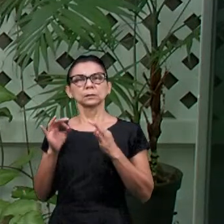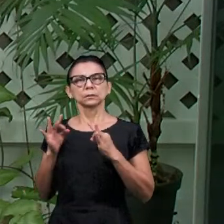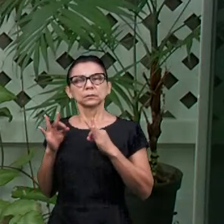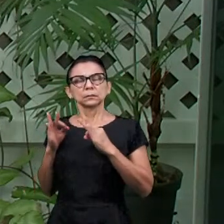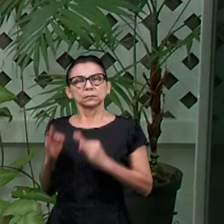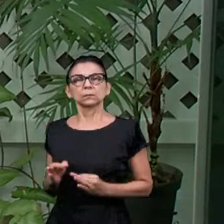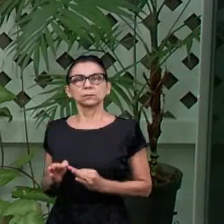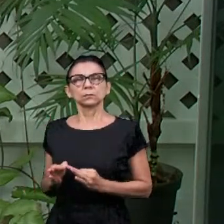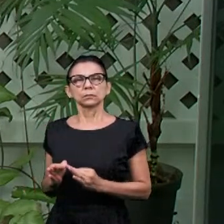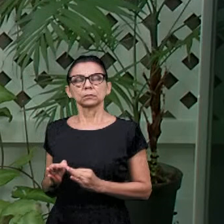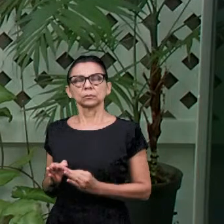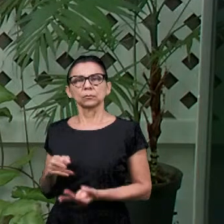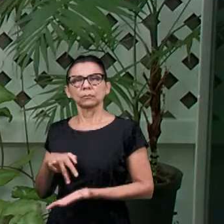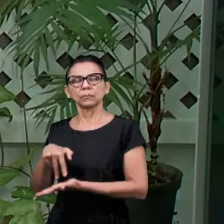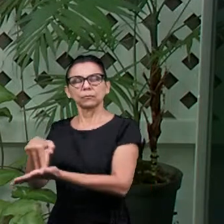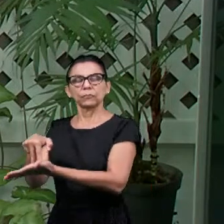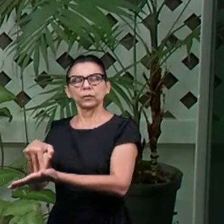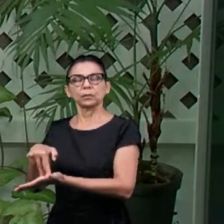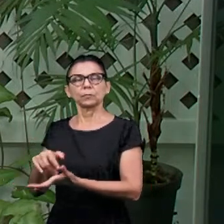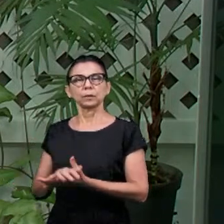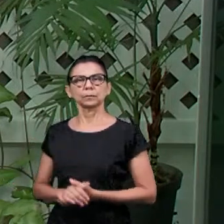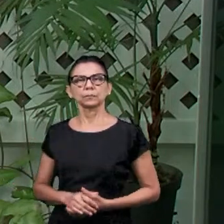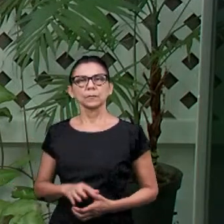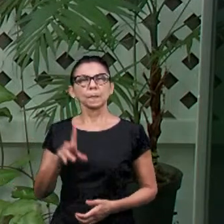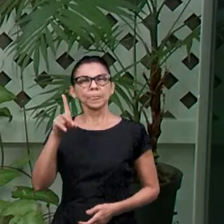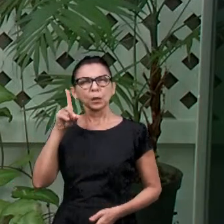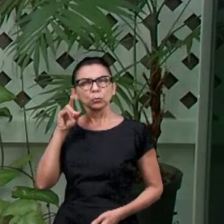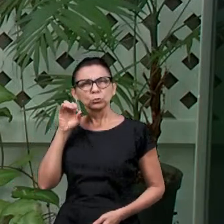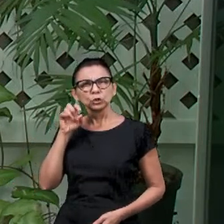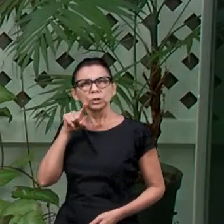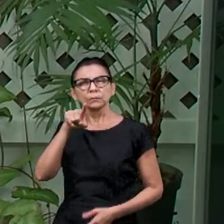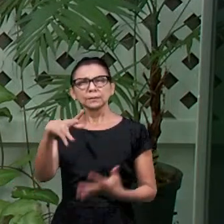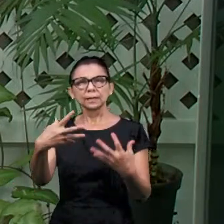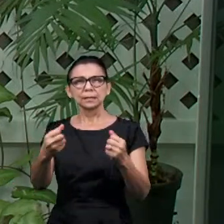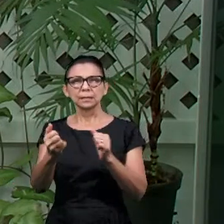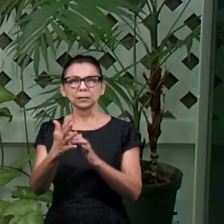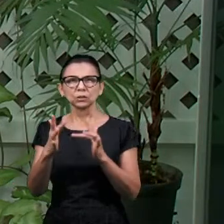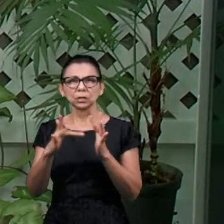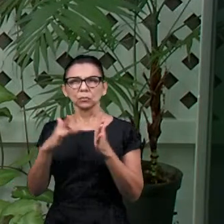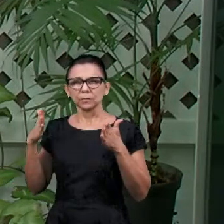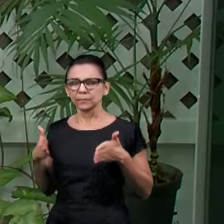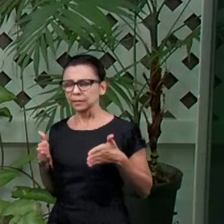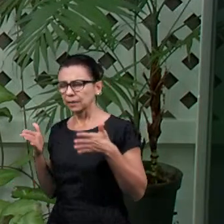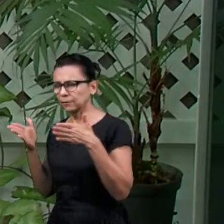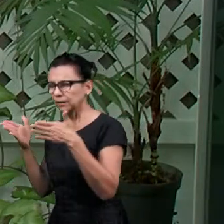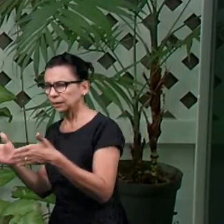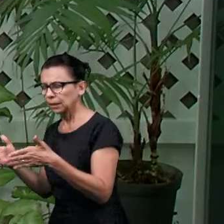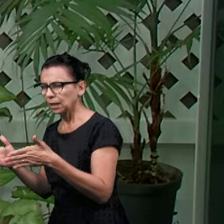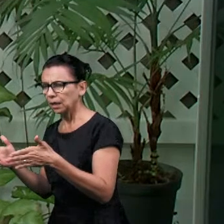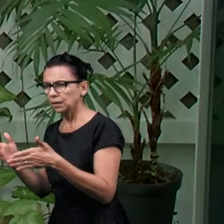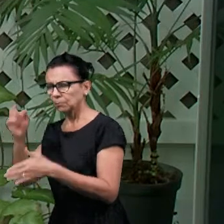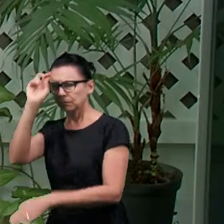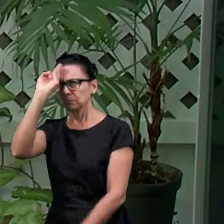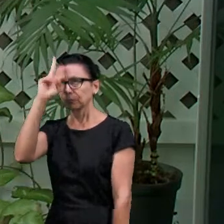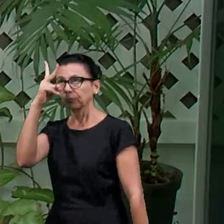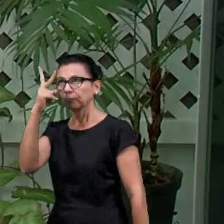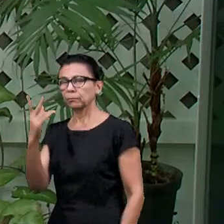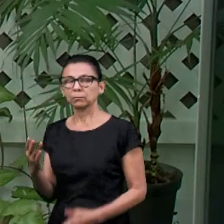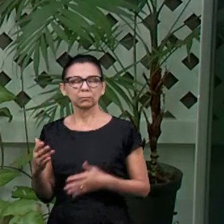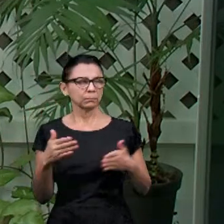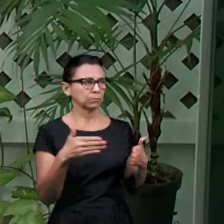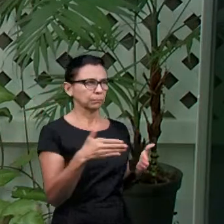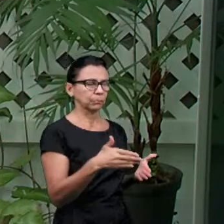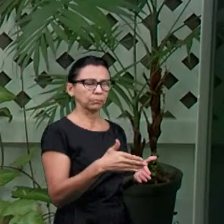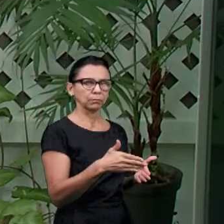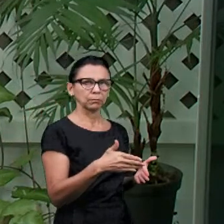fez. Um dia, quando aceitou Jesus, você estava indo nessa direção, você deu meia volta. Salvação,